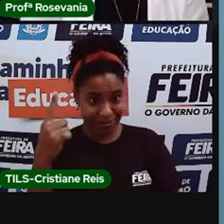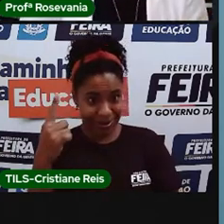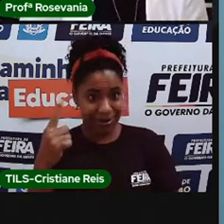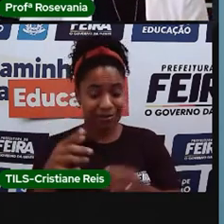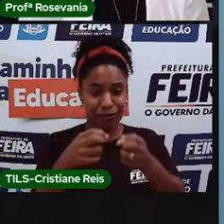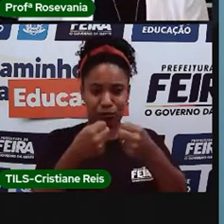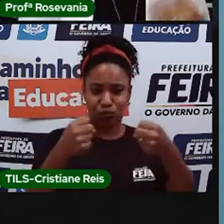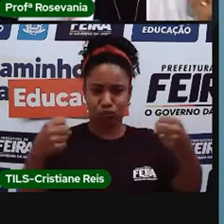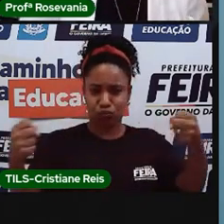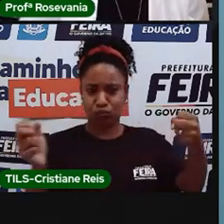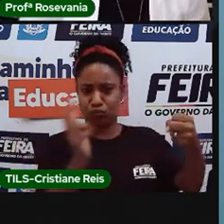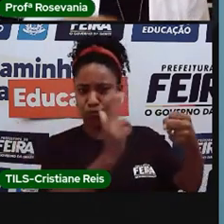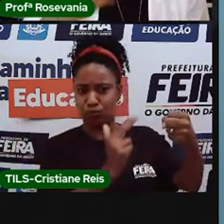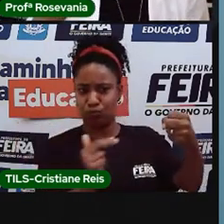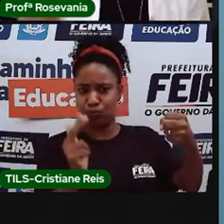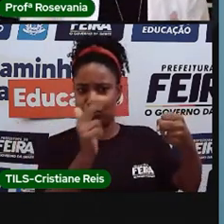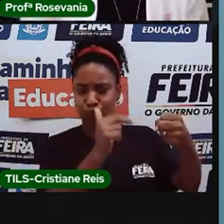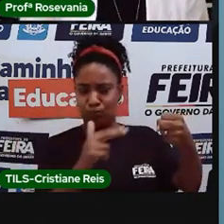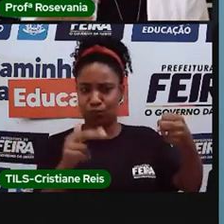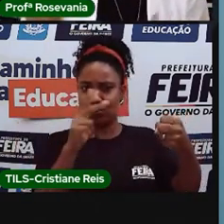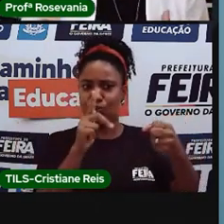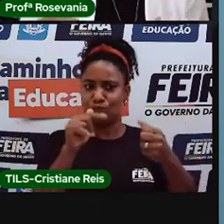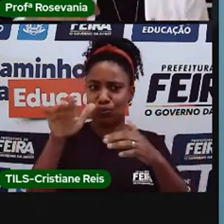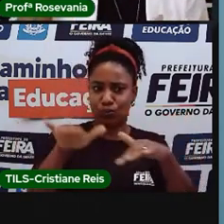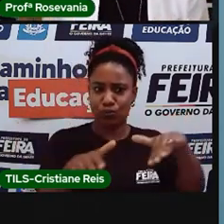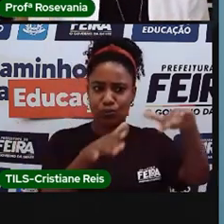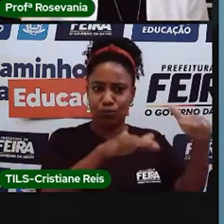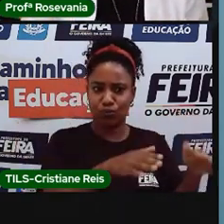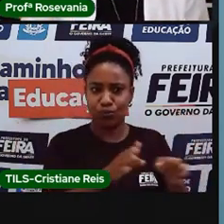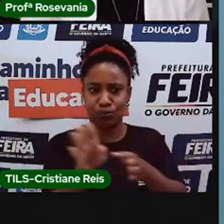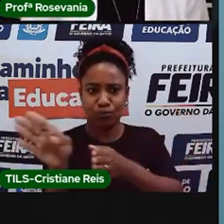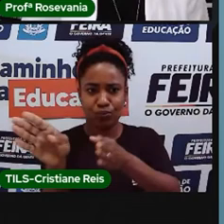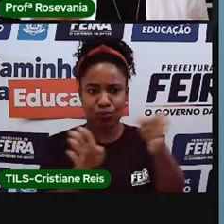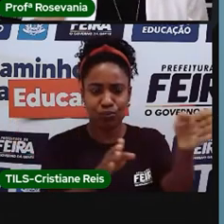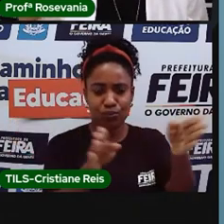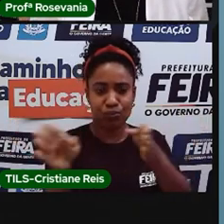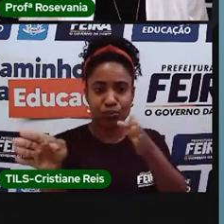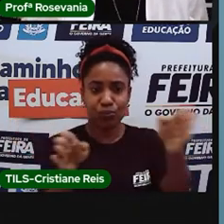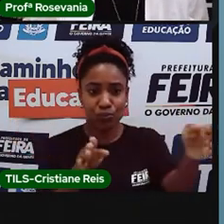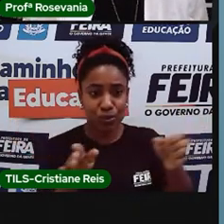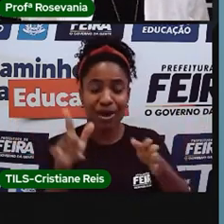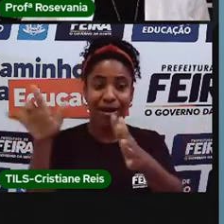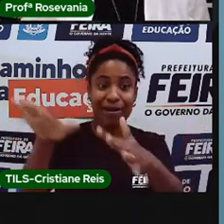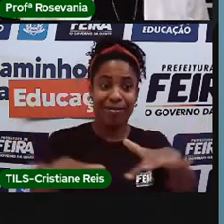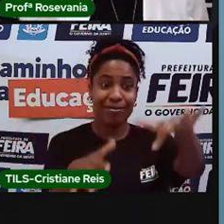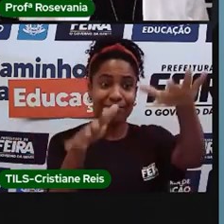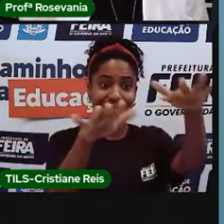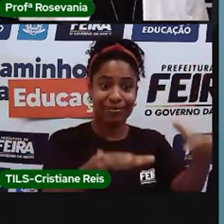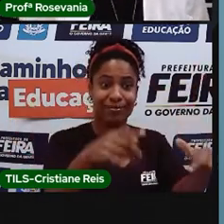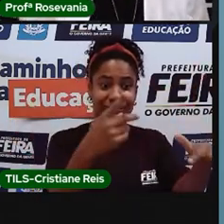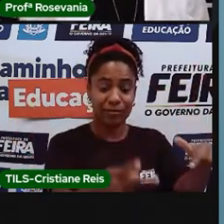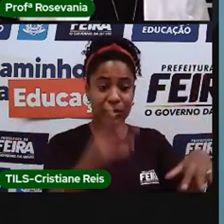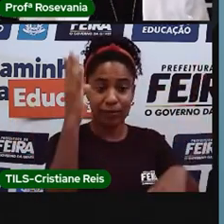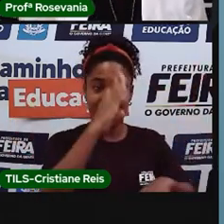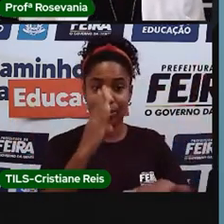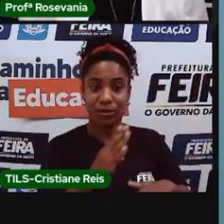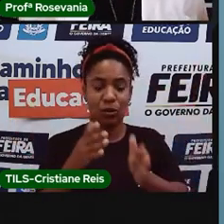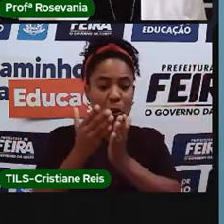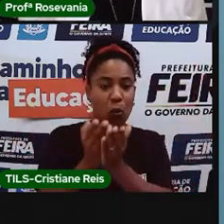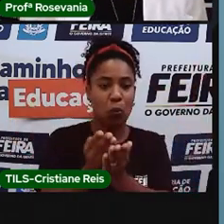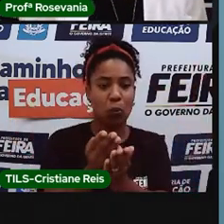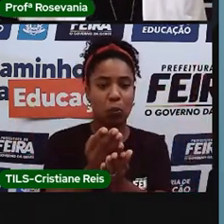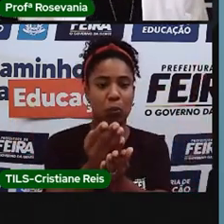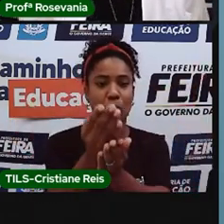né, chegou nas Américas usando esse desenho, essas características do litoral brasileiro, que era uma espécie, né, de esboço que a gente tinha, né,